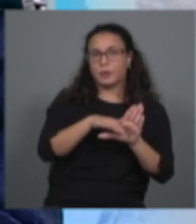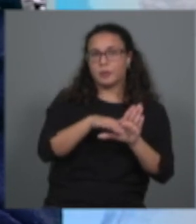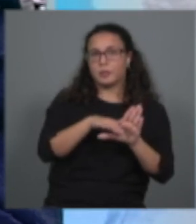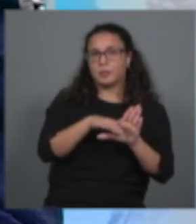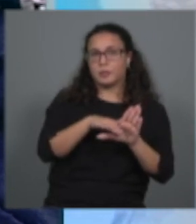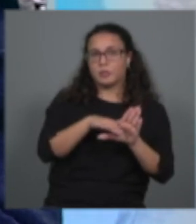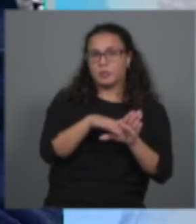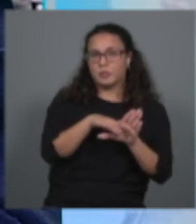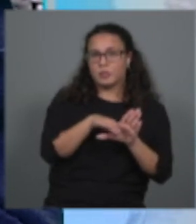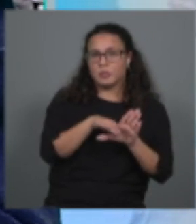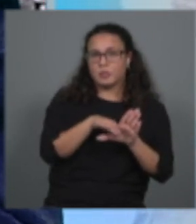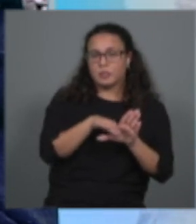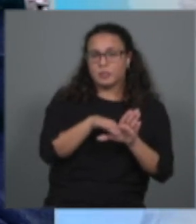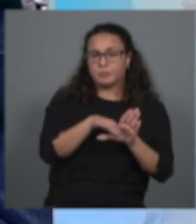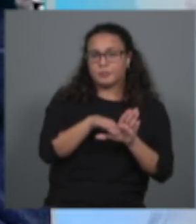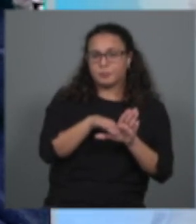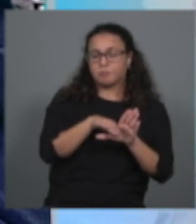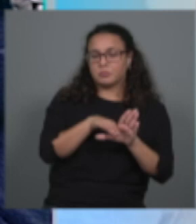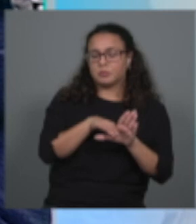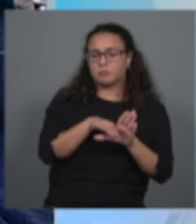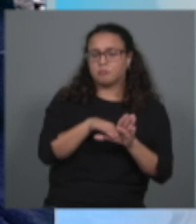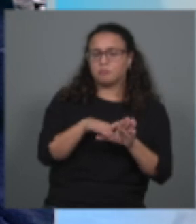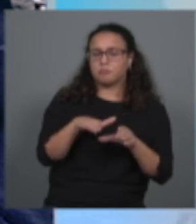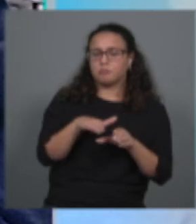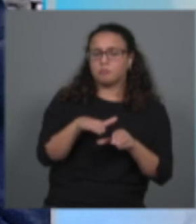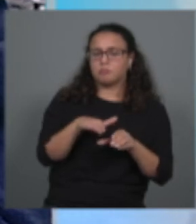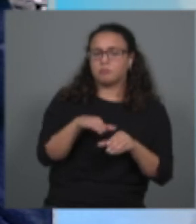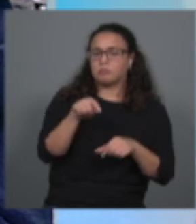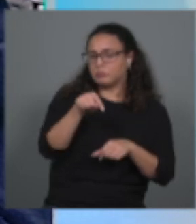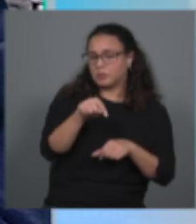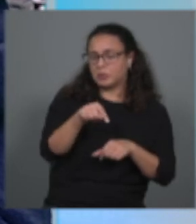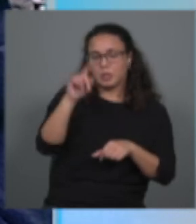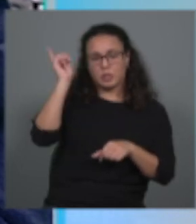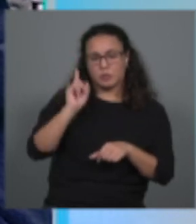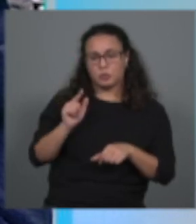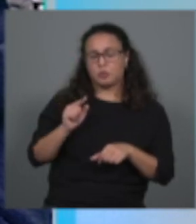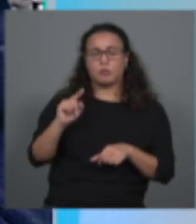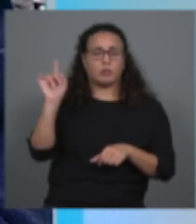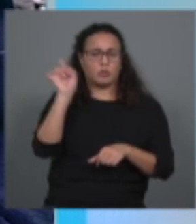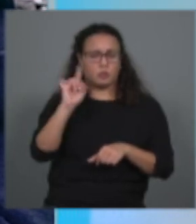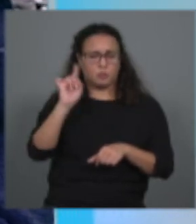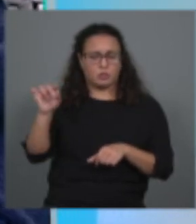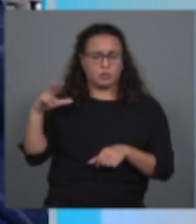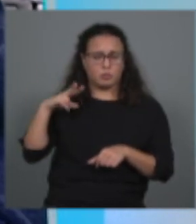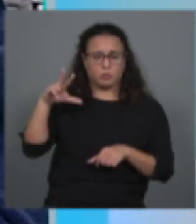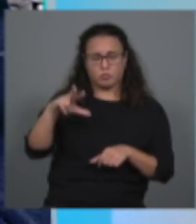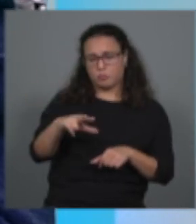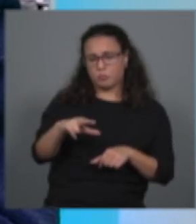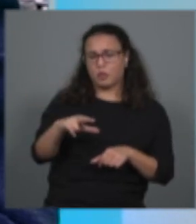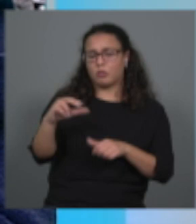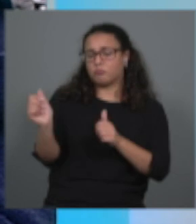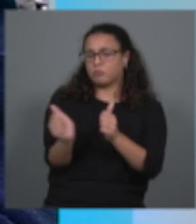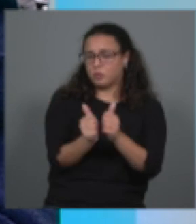neste momento tão grande para a Diocese e para Portugal e para a Companhia de Jesus, porque ele morreu